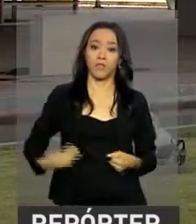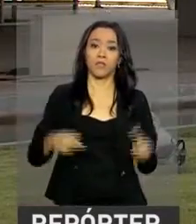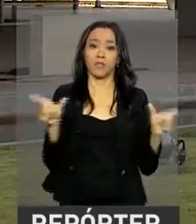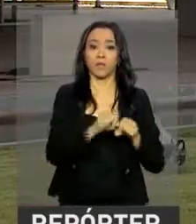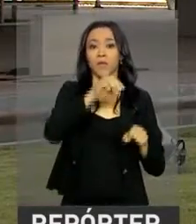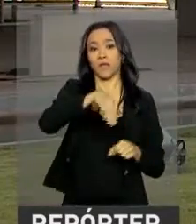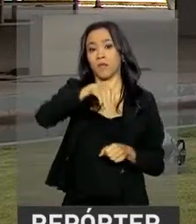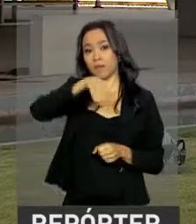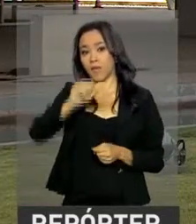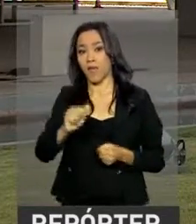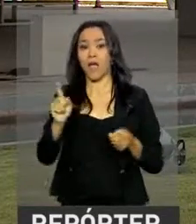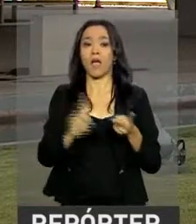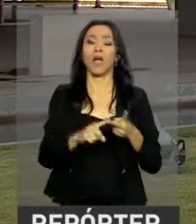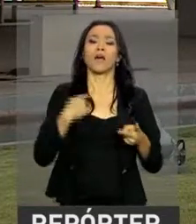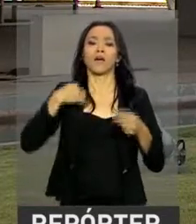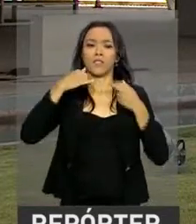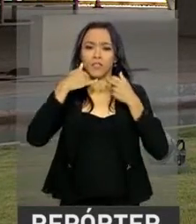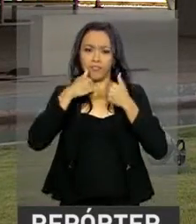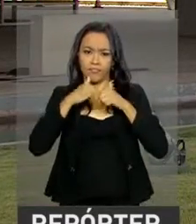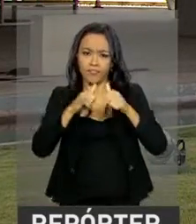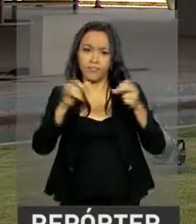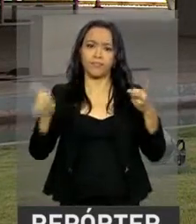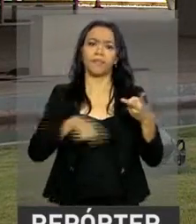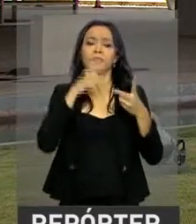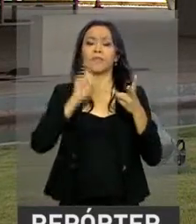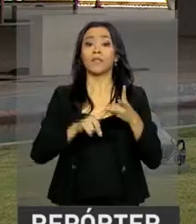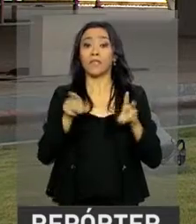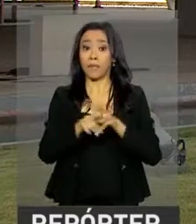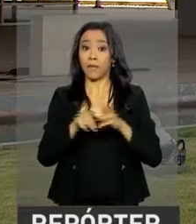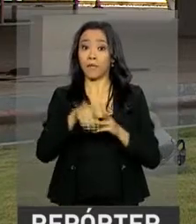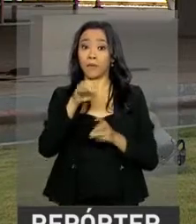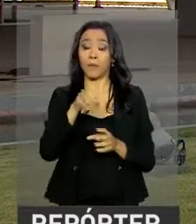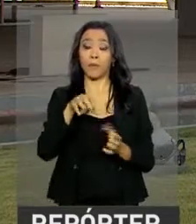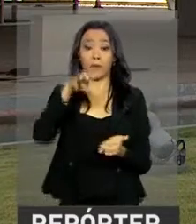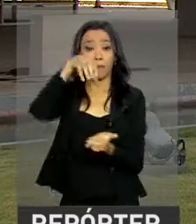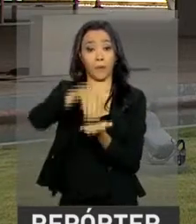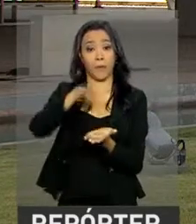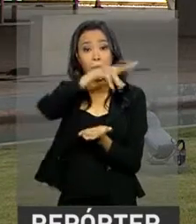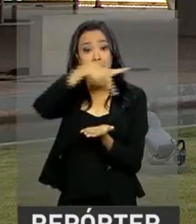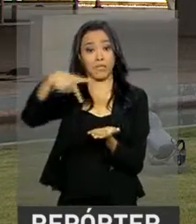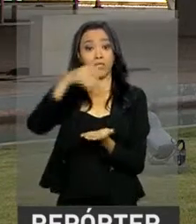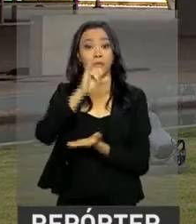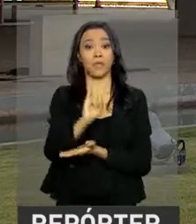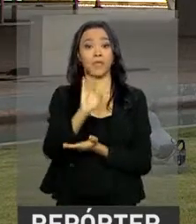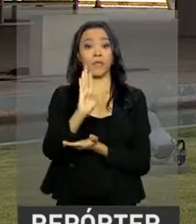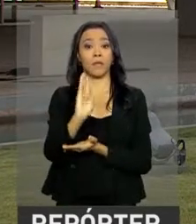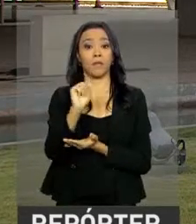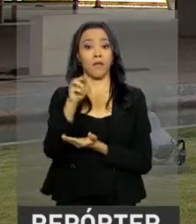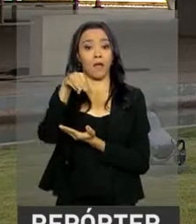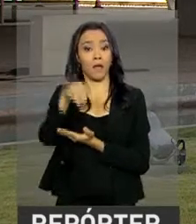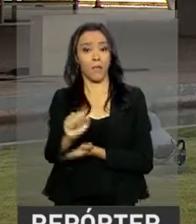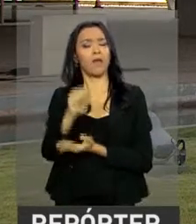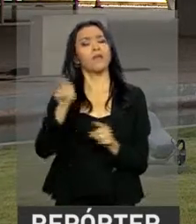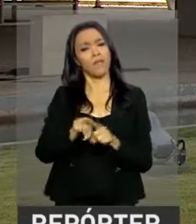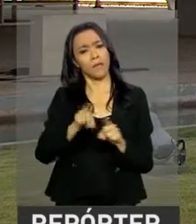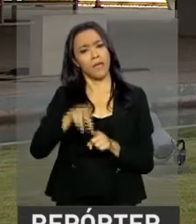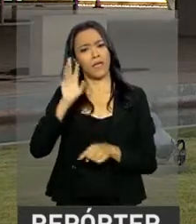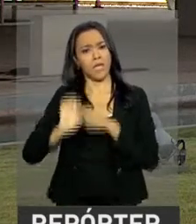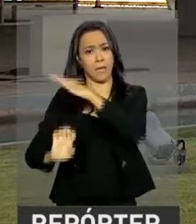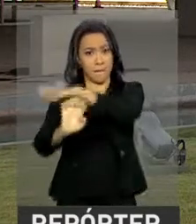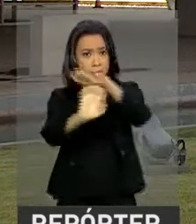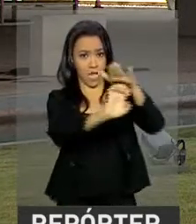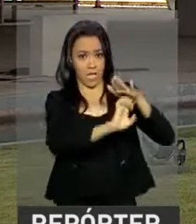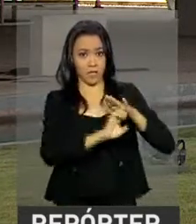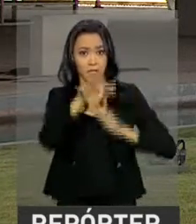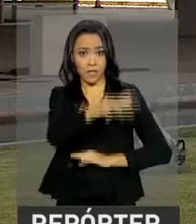de Minas Energia, da Integração Nacional, também a presidente do IBAMA e outras autoridades e ainda representantes das empresas de mineração